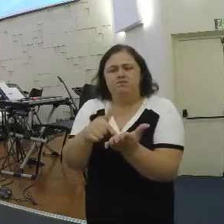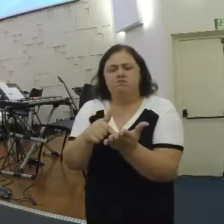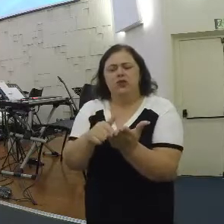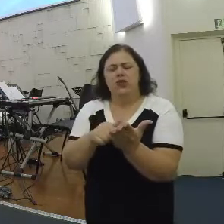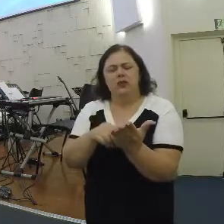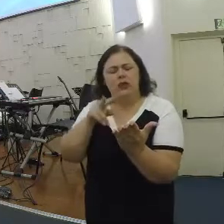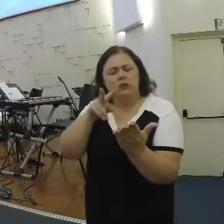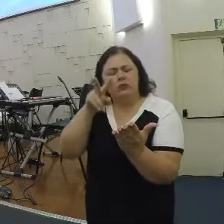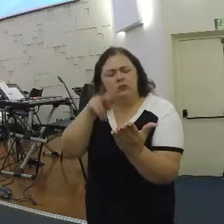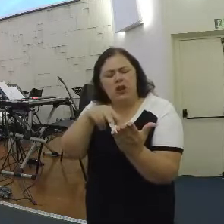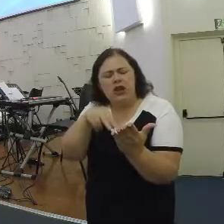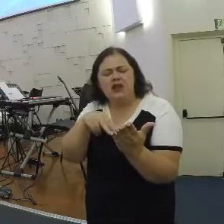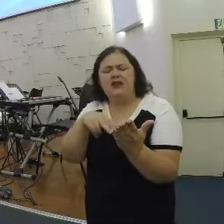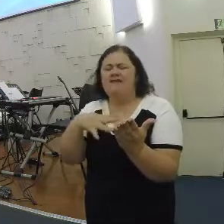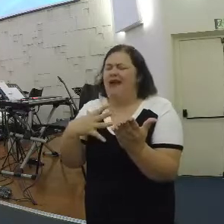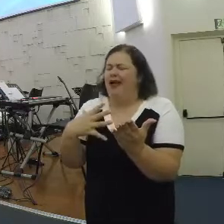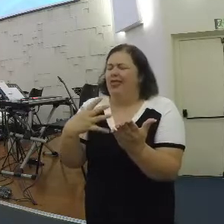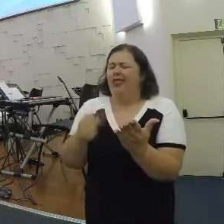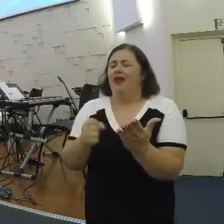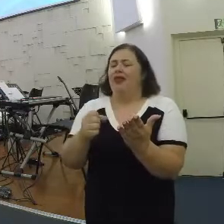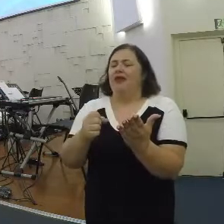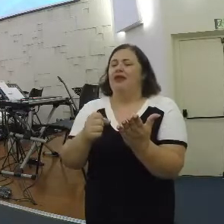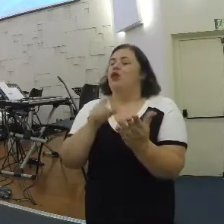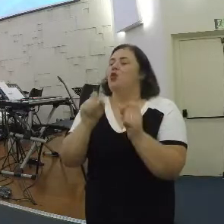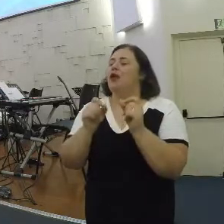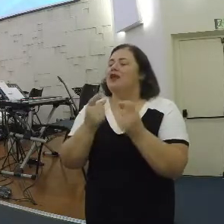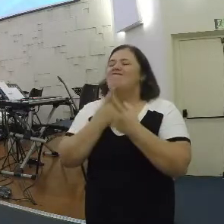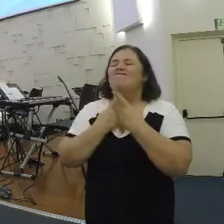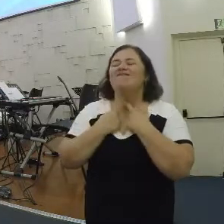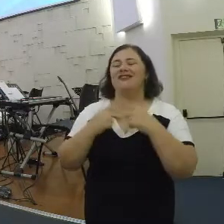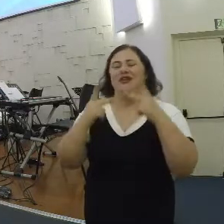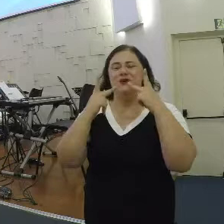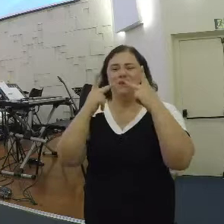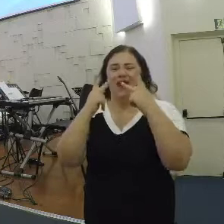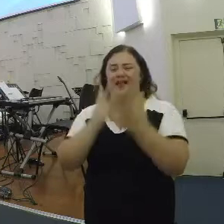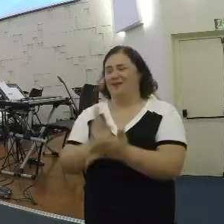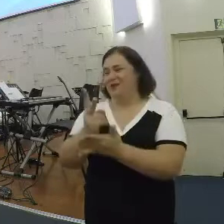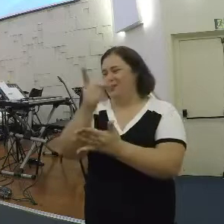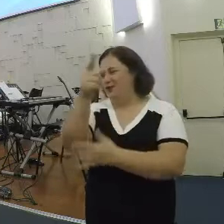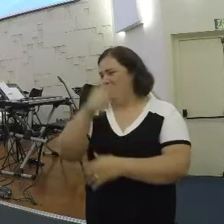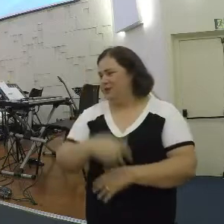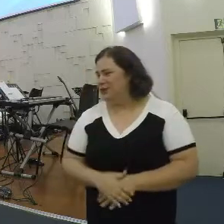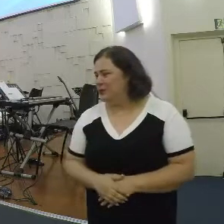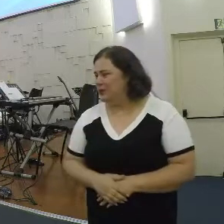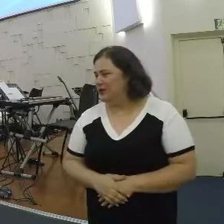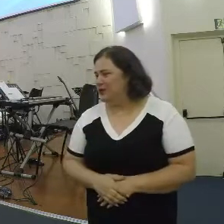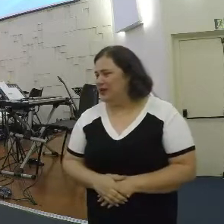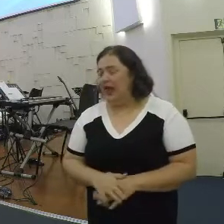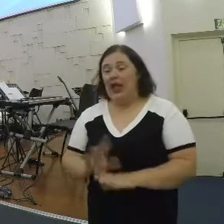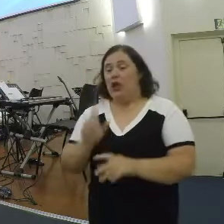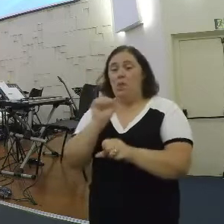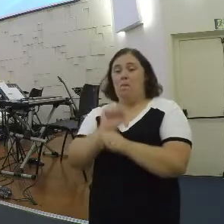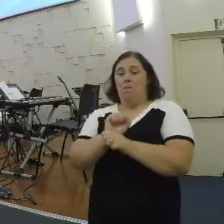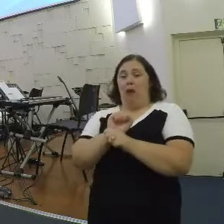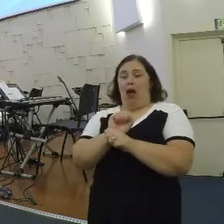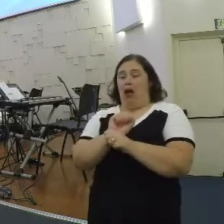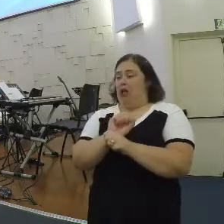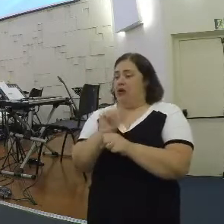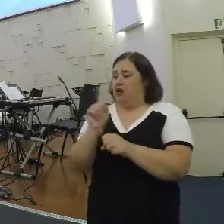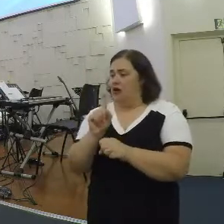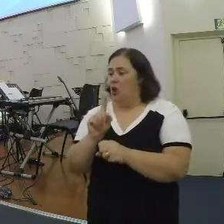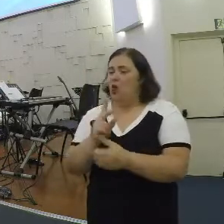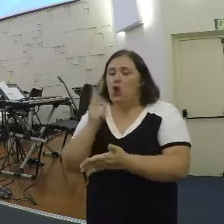gera frutos, e gera frutos a longo tempo, frutos com perseverança. Esse é o coração que, diante da grandeza